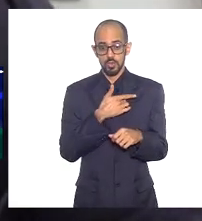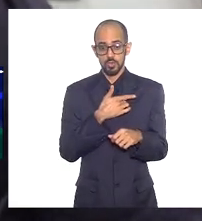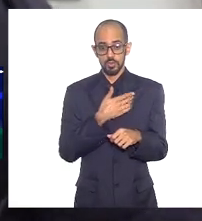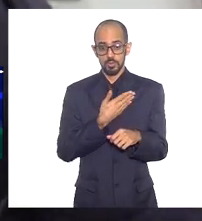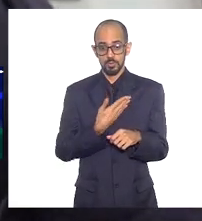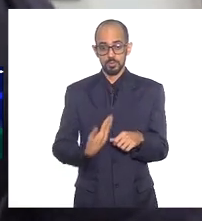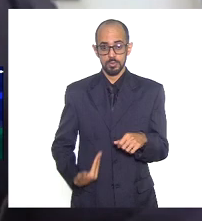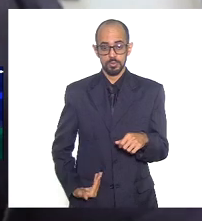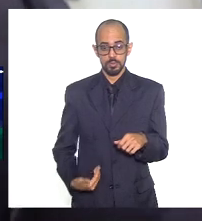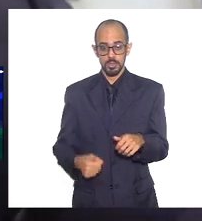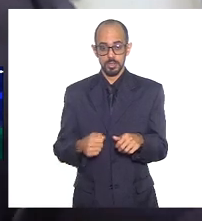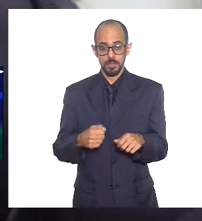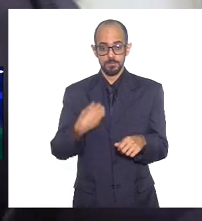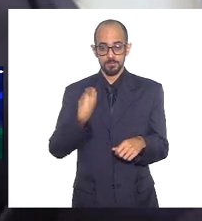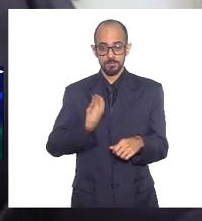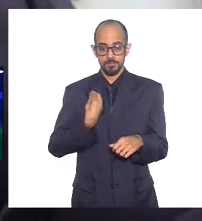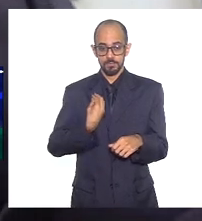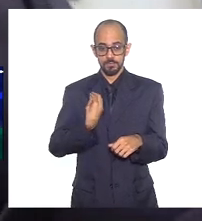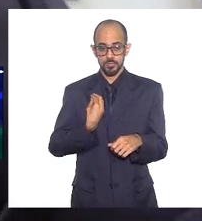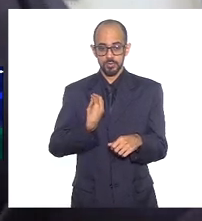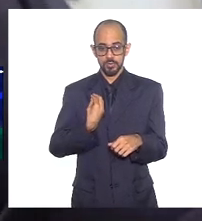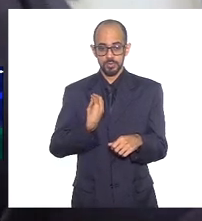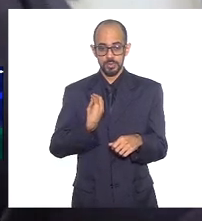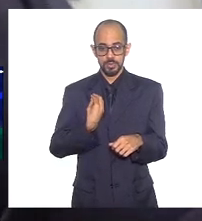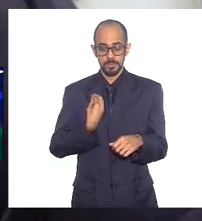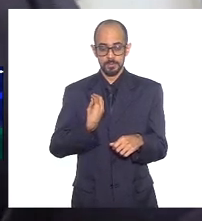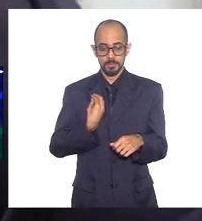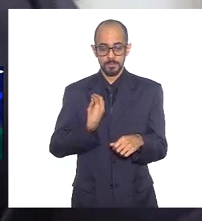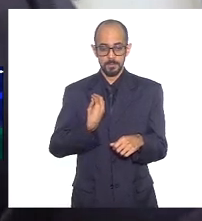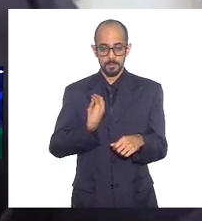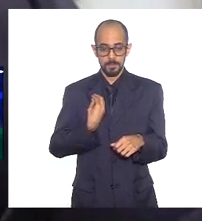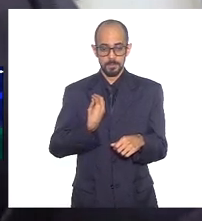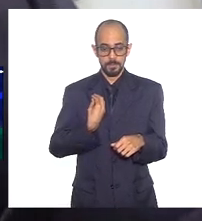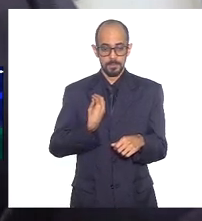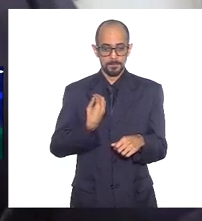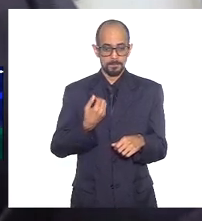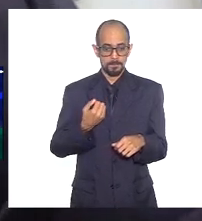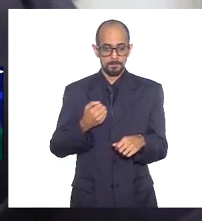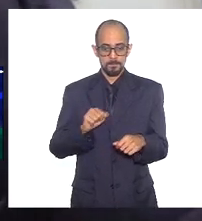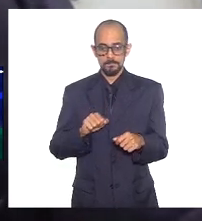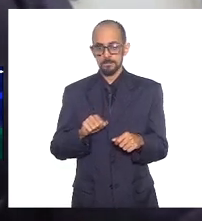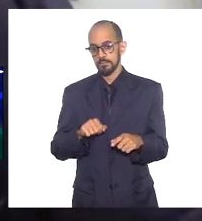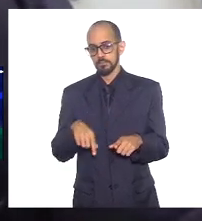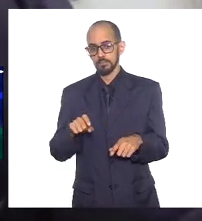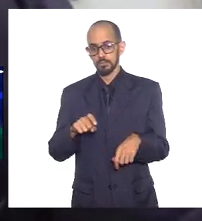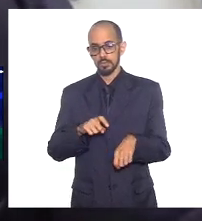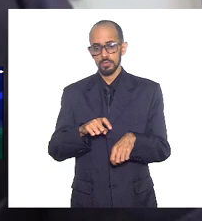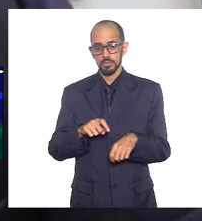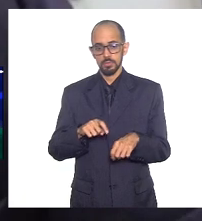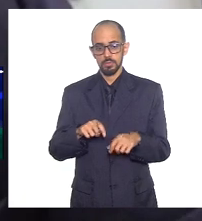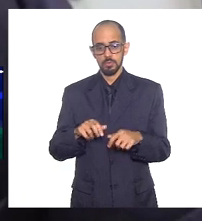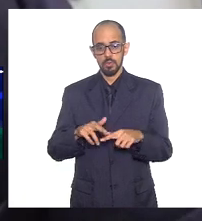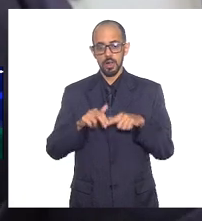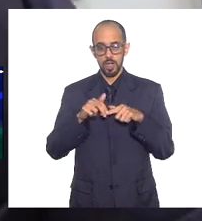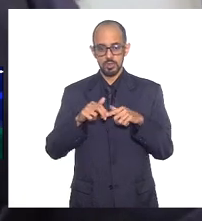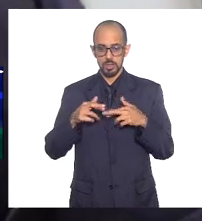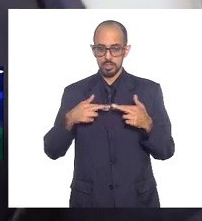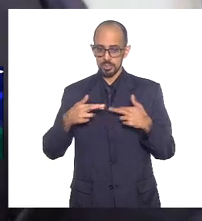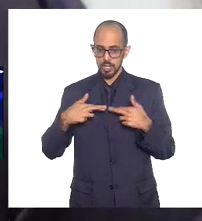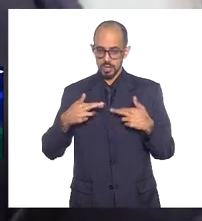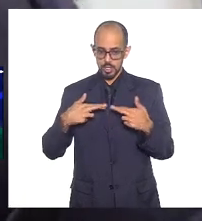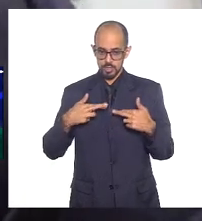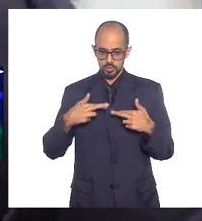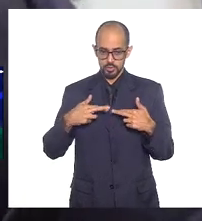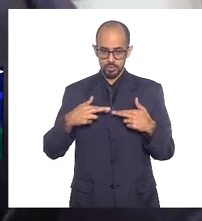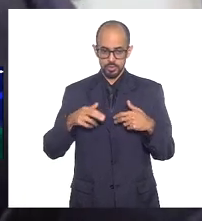vive no que diz respeito a forma de relacionamento com pessoal as relações